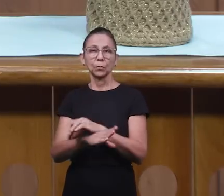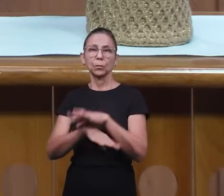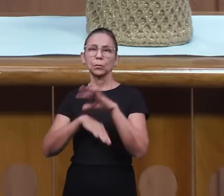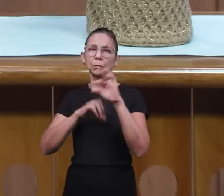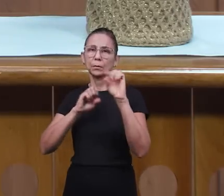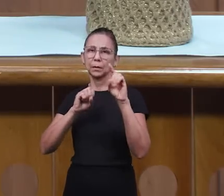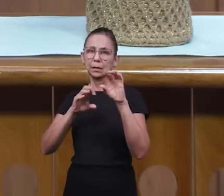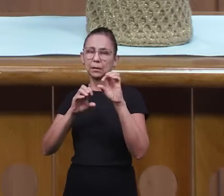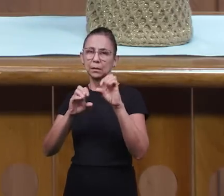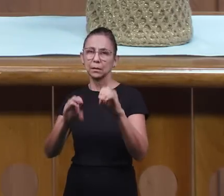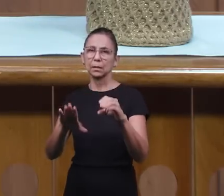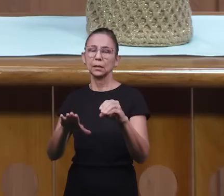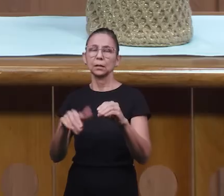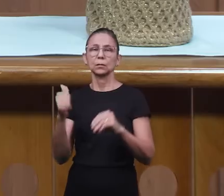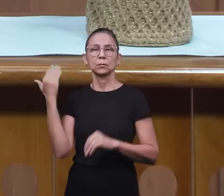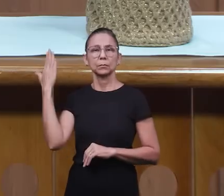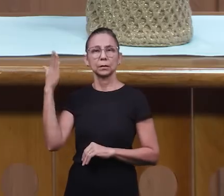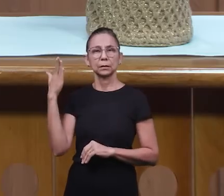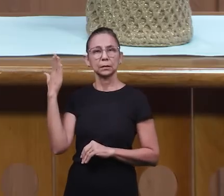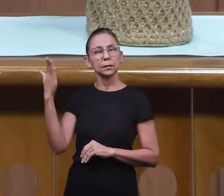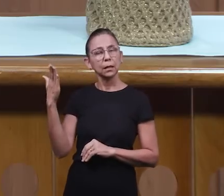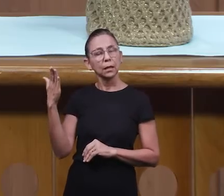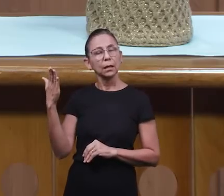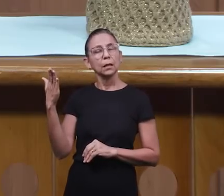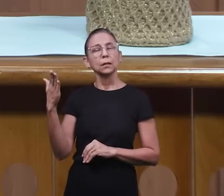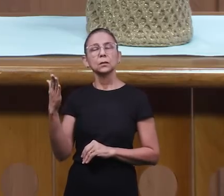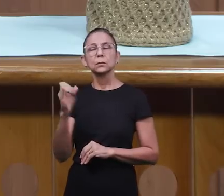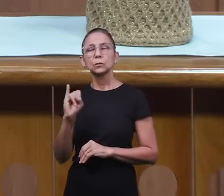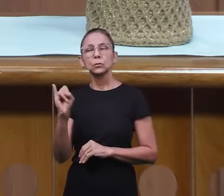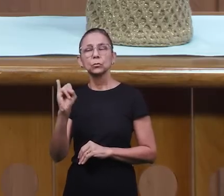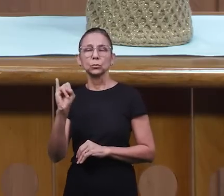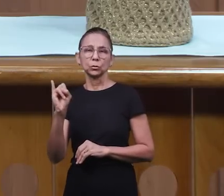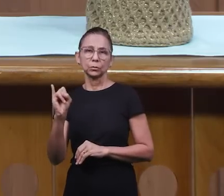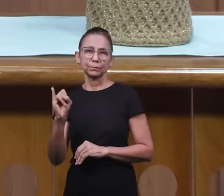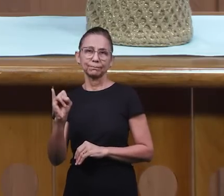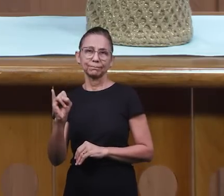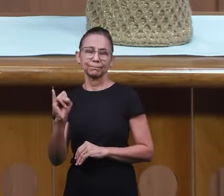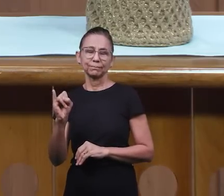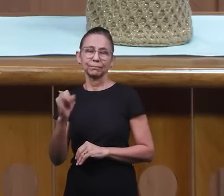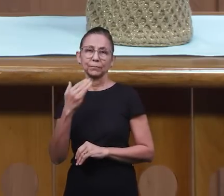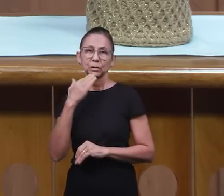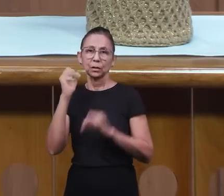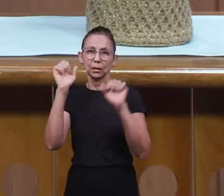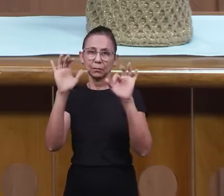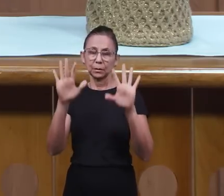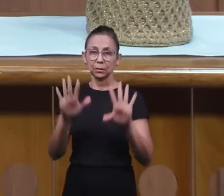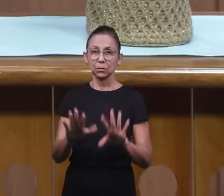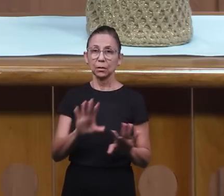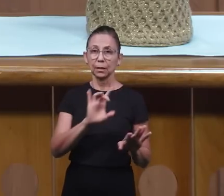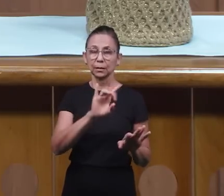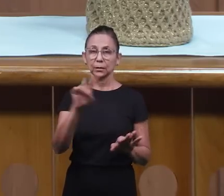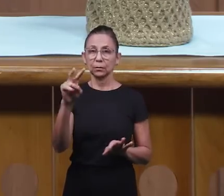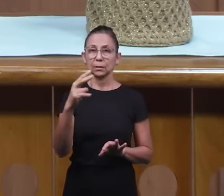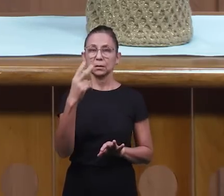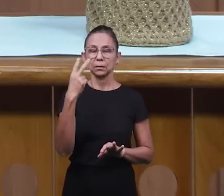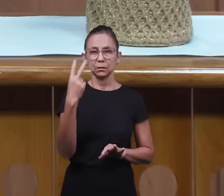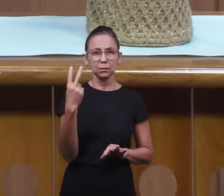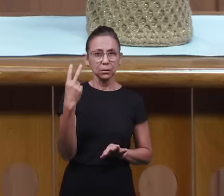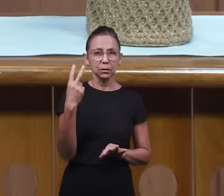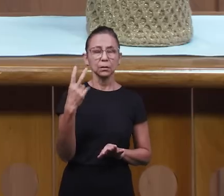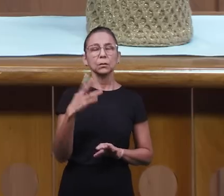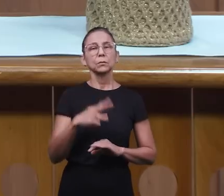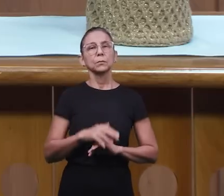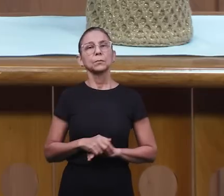pelo Teu ensino, a Tua palavra, aquilo que é tão útil para os nossos corações. Pedimos que Tu abençoes a cada um daqueles que ouviu a